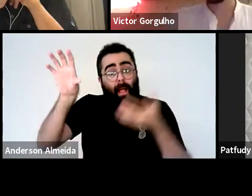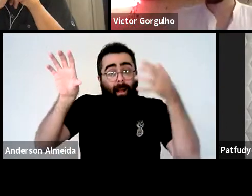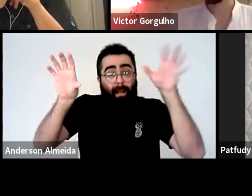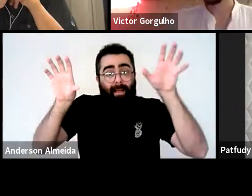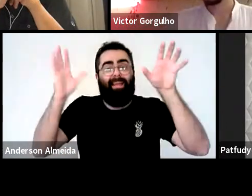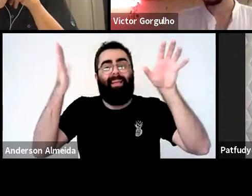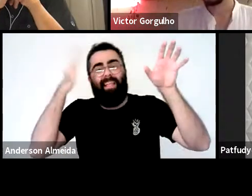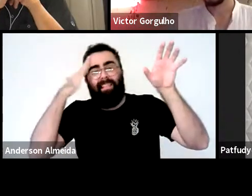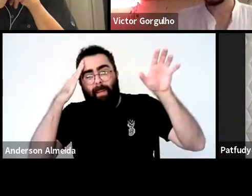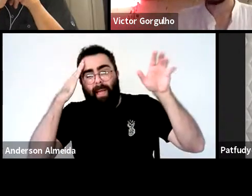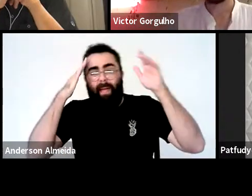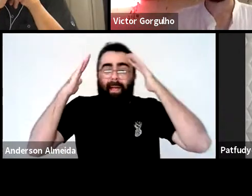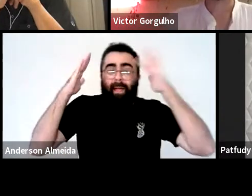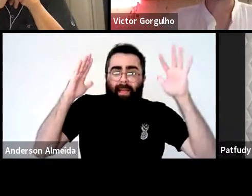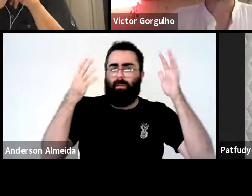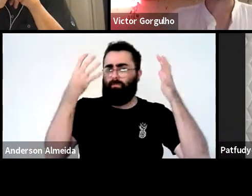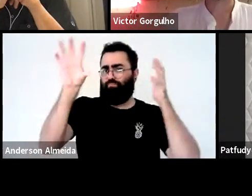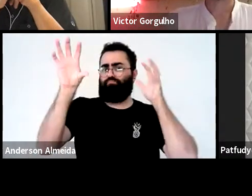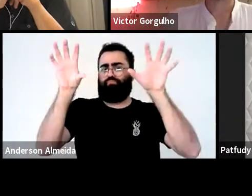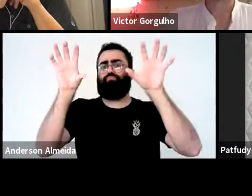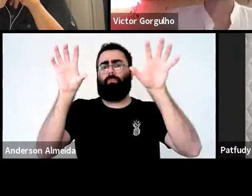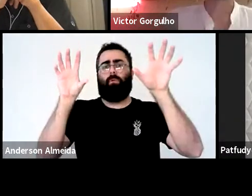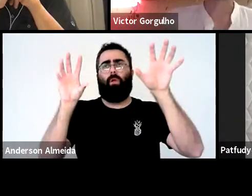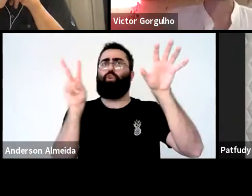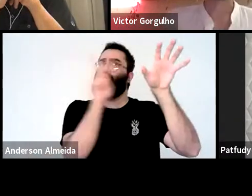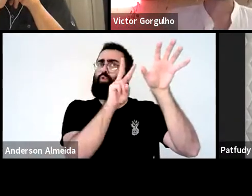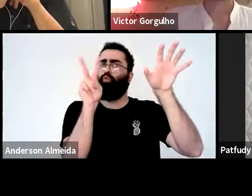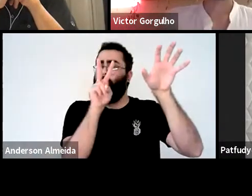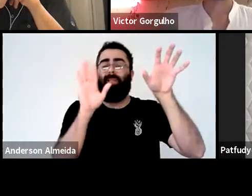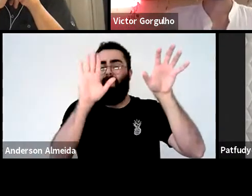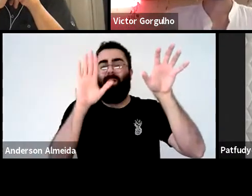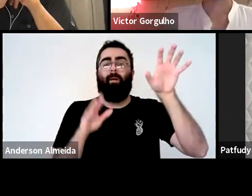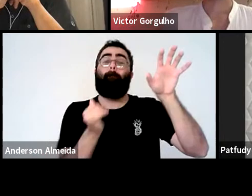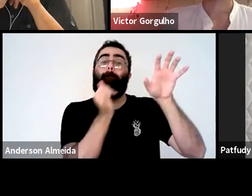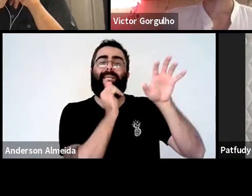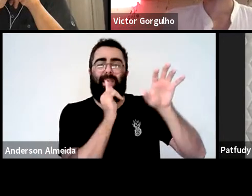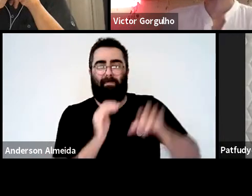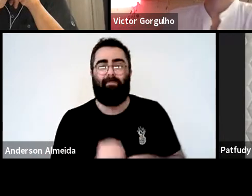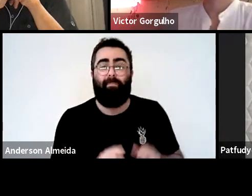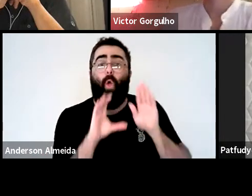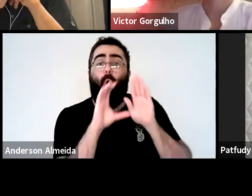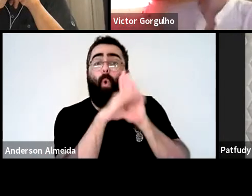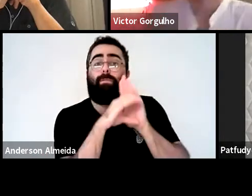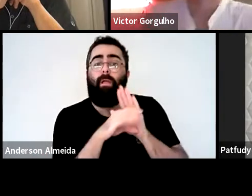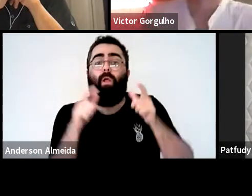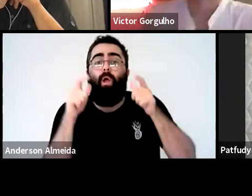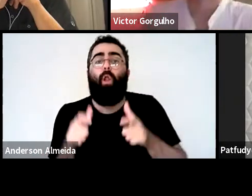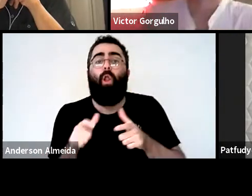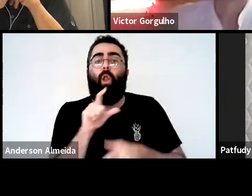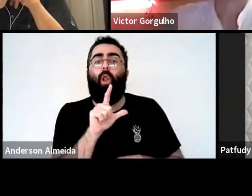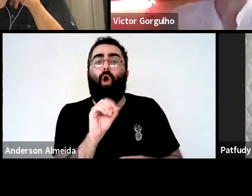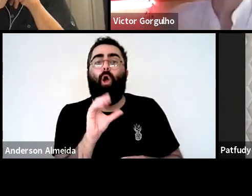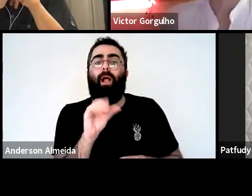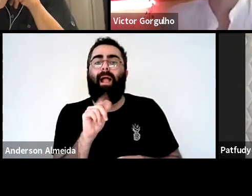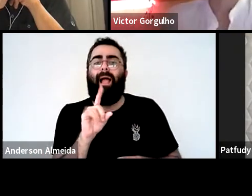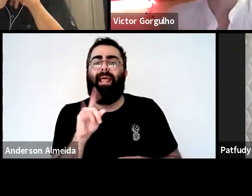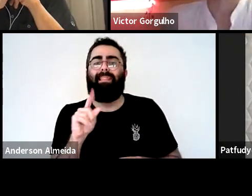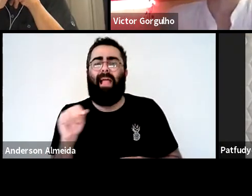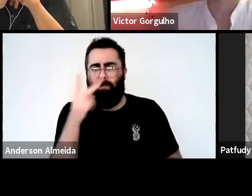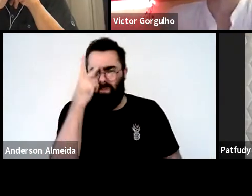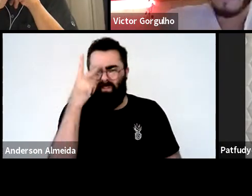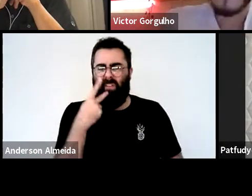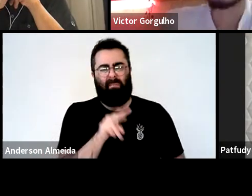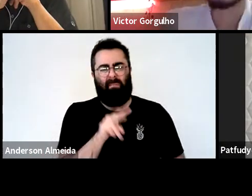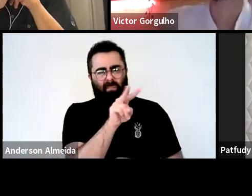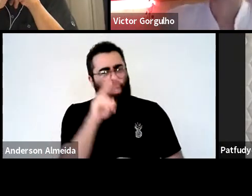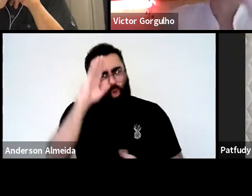não tentando exatamente recusá-las, quando a gente fala de não localidade, a gente não está dizendo que não existe lugar, a gente está falando que existe lugar. Mas o que a não localidade pressupõe é que existe um